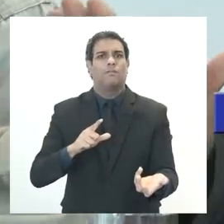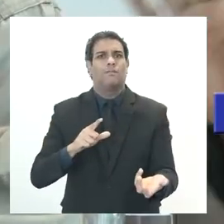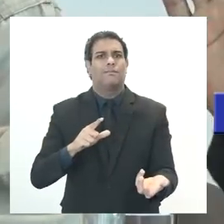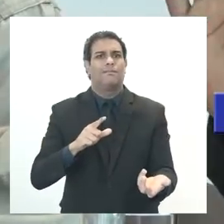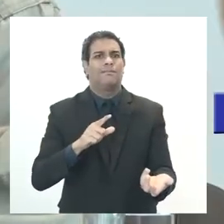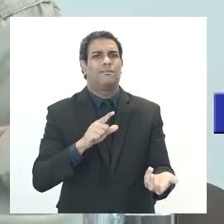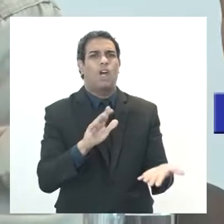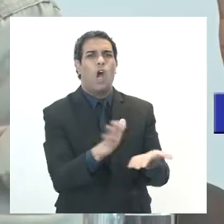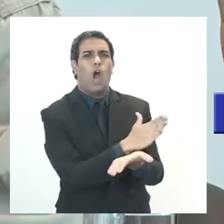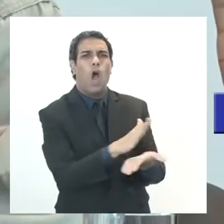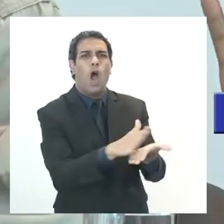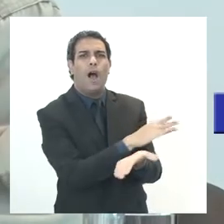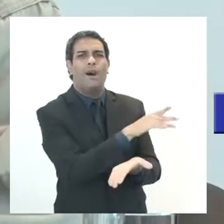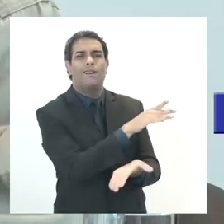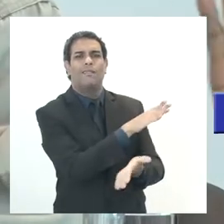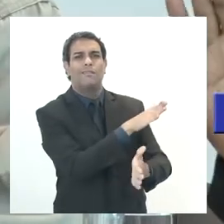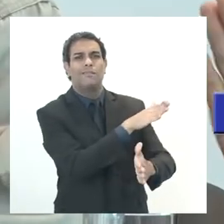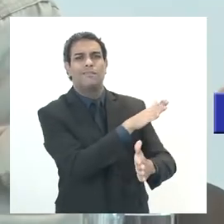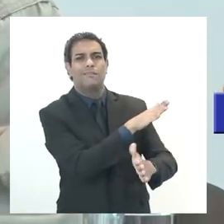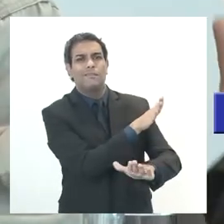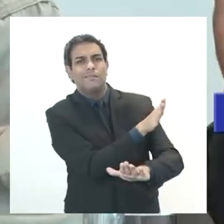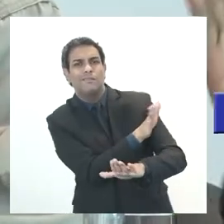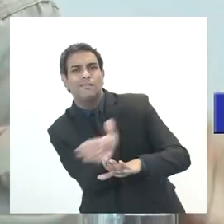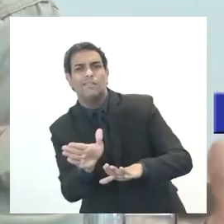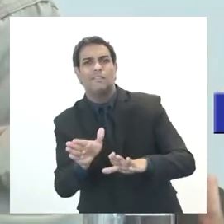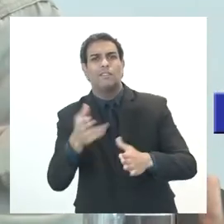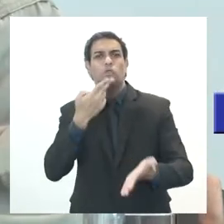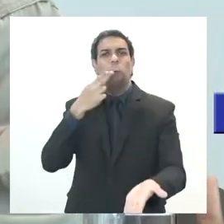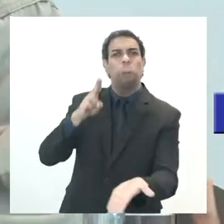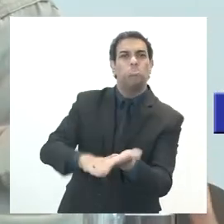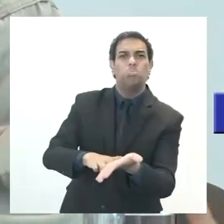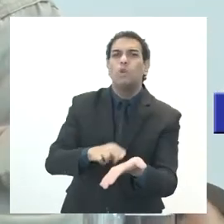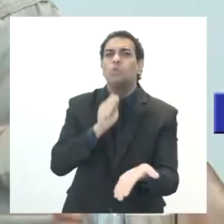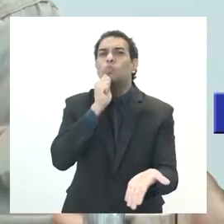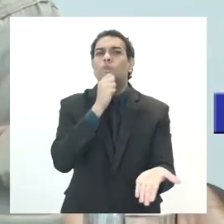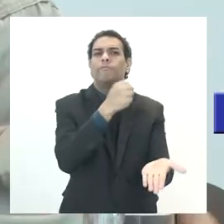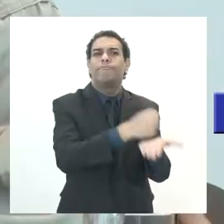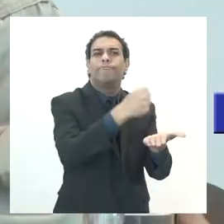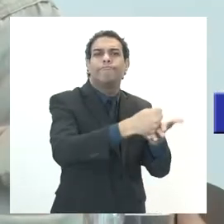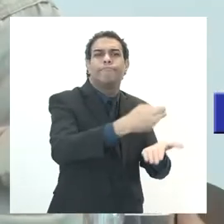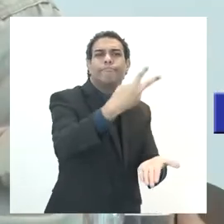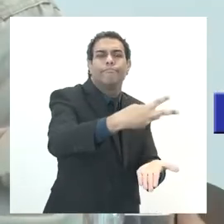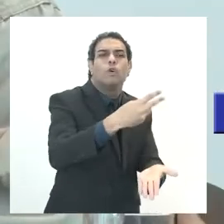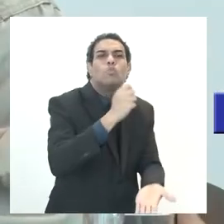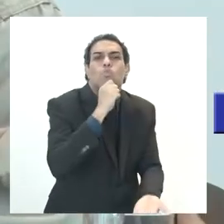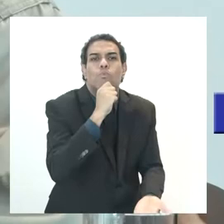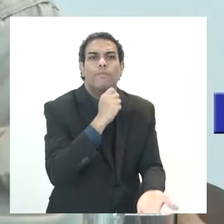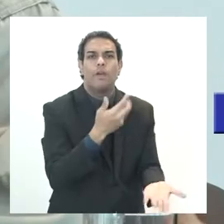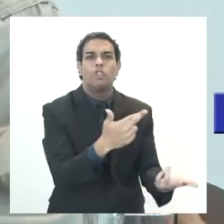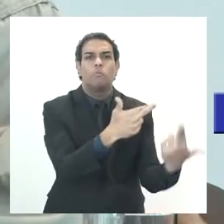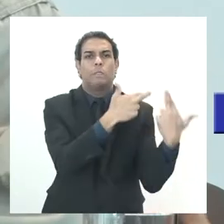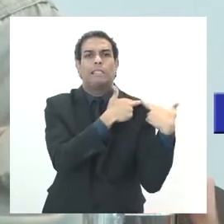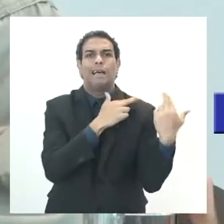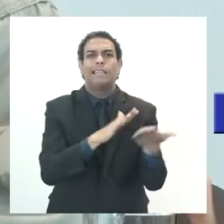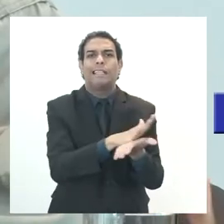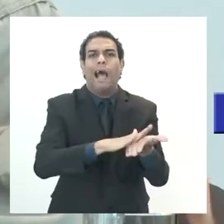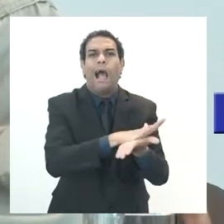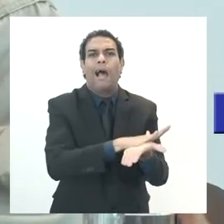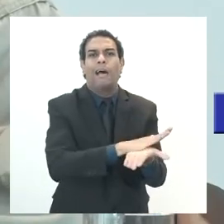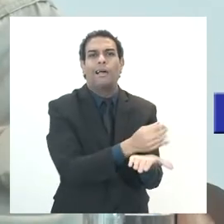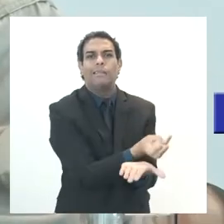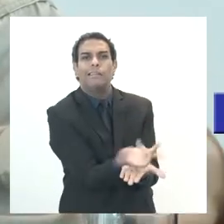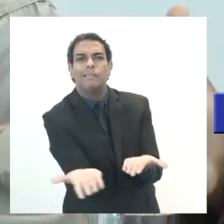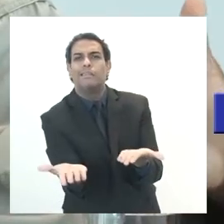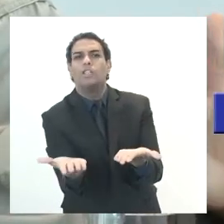esses companheiros que então nessa condição não tem argumento nenhum porque ele não tem respaldo todos esses